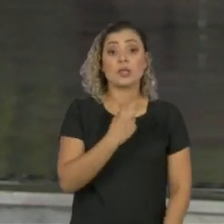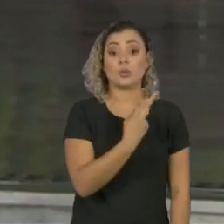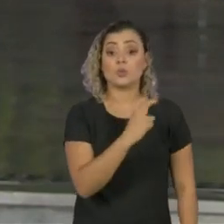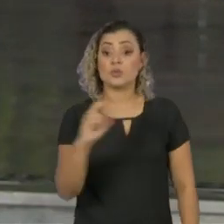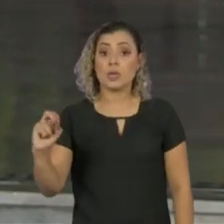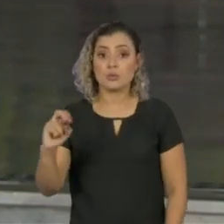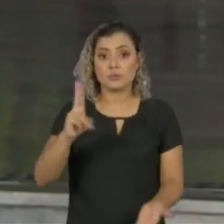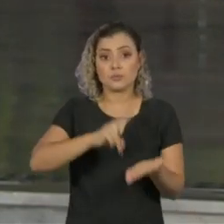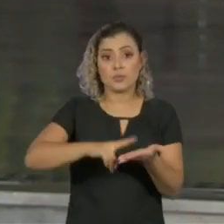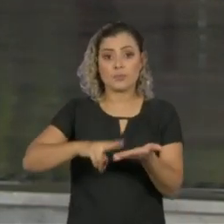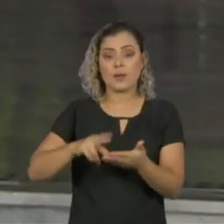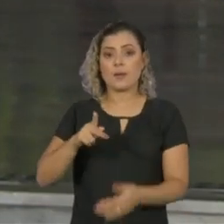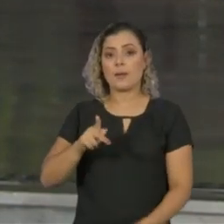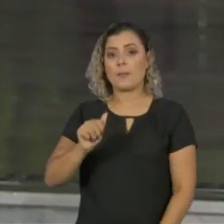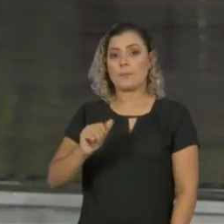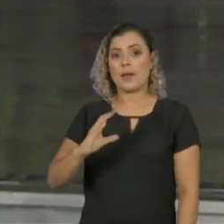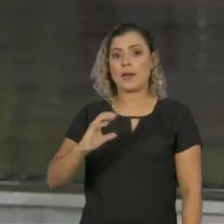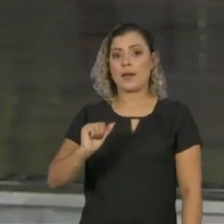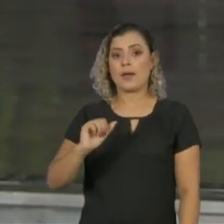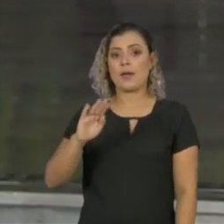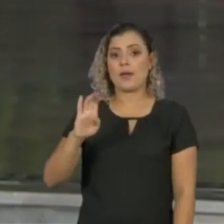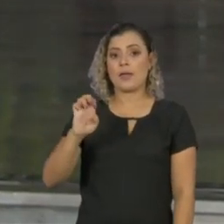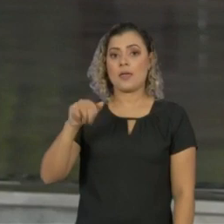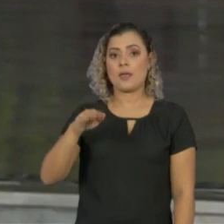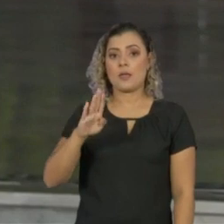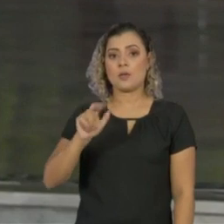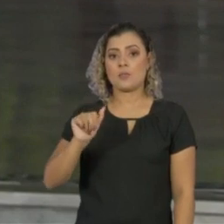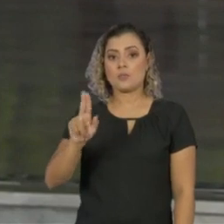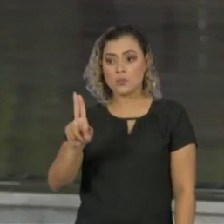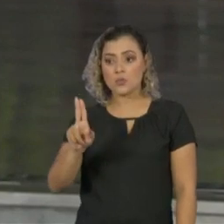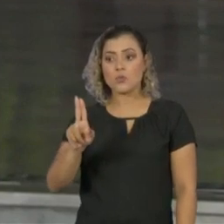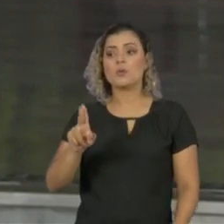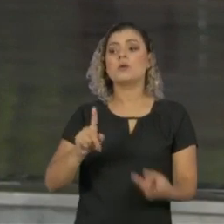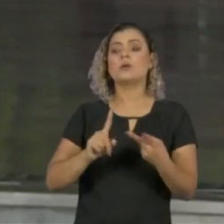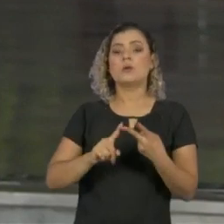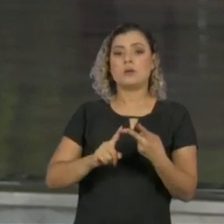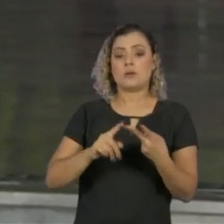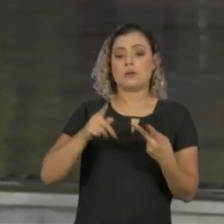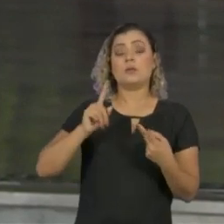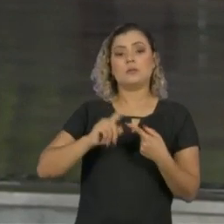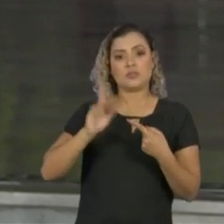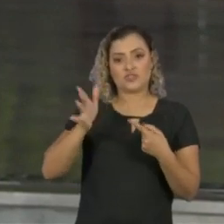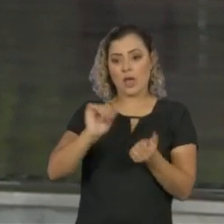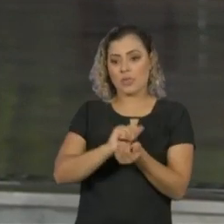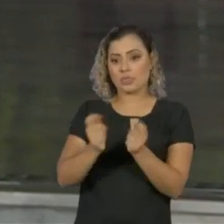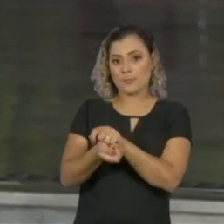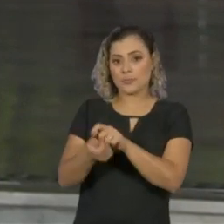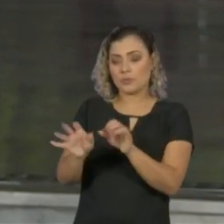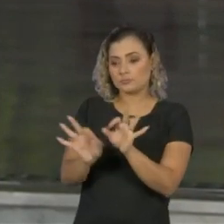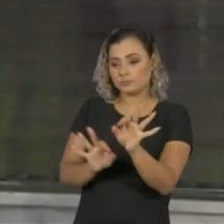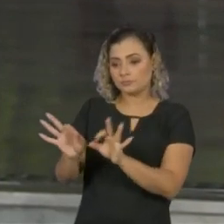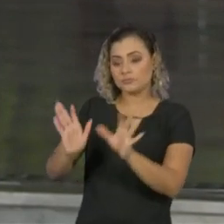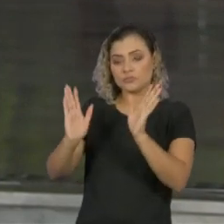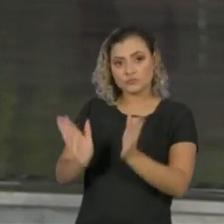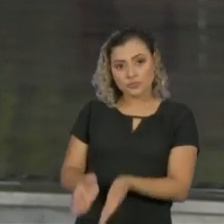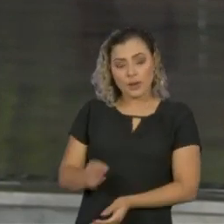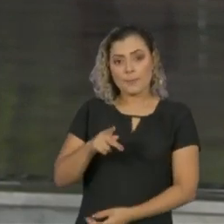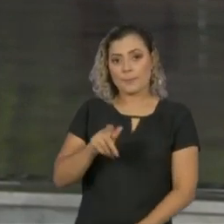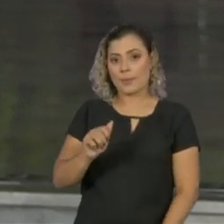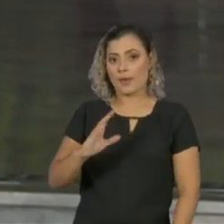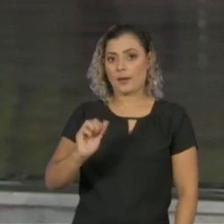leitos lá no Pacaembu. Então, nós vamos adaptar o estádio do Pacaembu. Isso já foi conversado junto com o